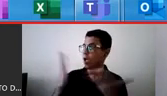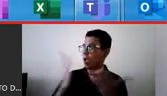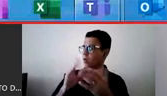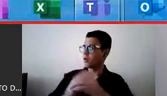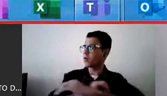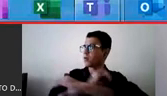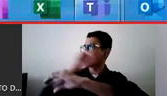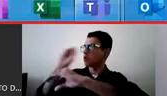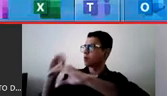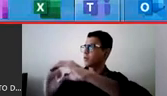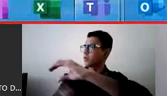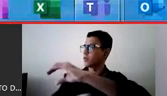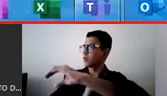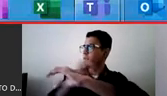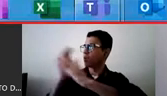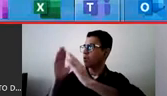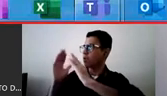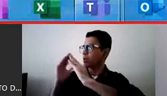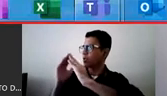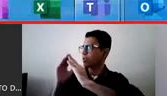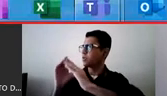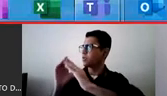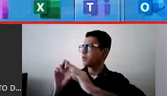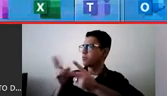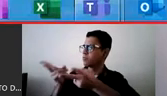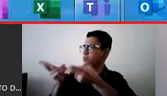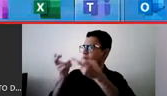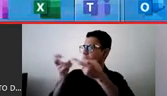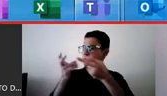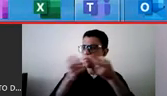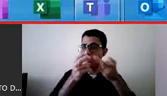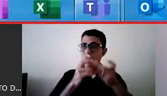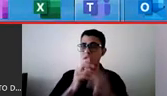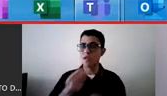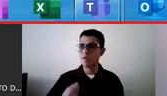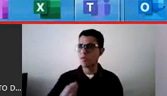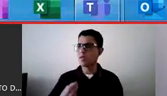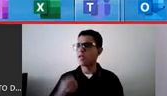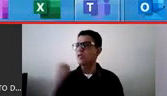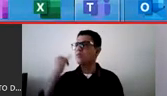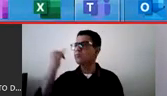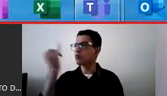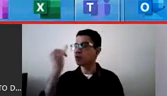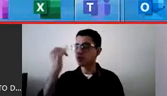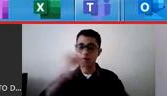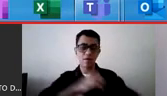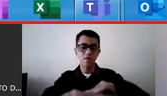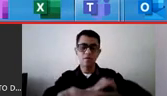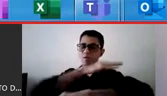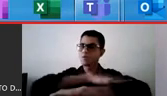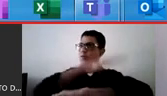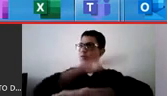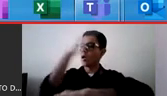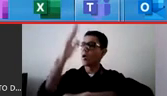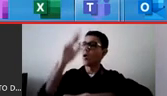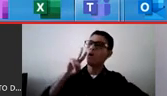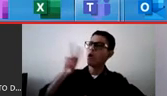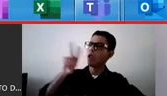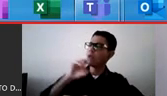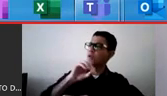ficando em casa, observando mais a vida, o quanto é tão bonito você abrir a janela de sua casa, olhar para o